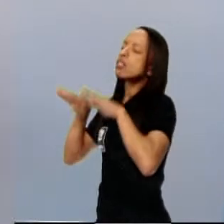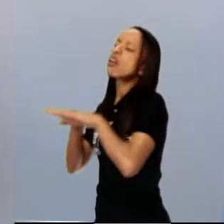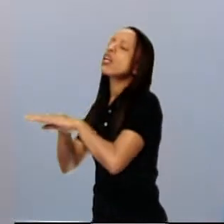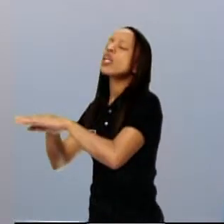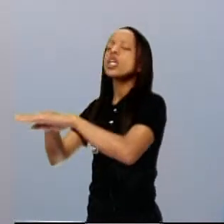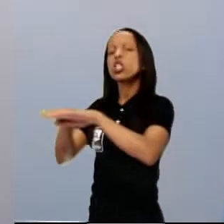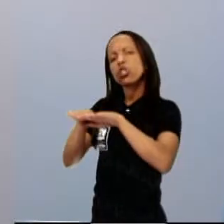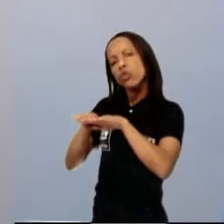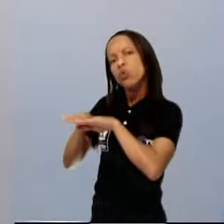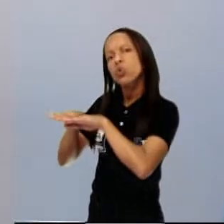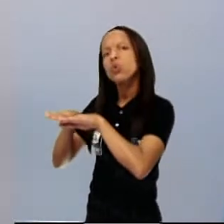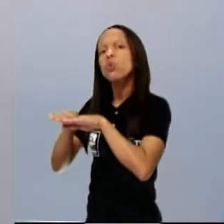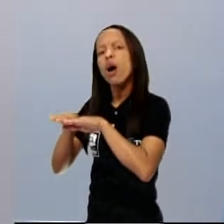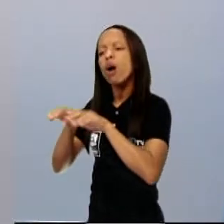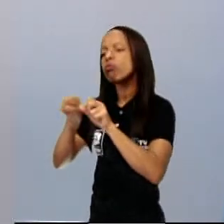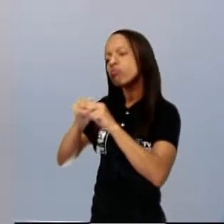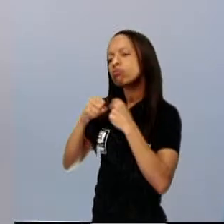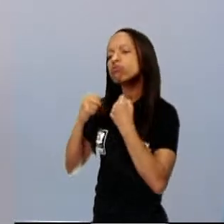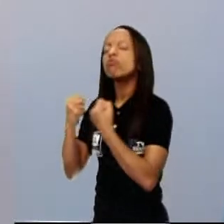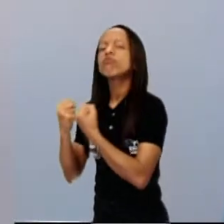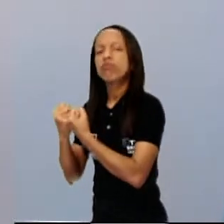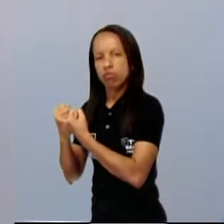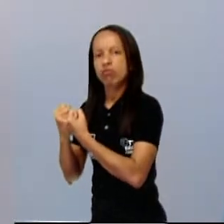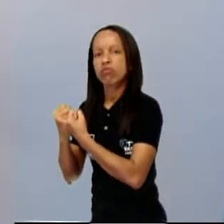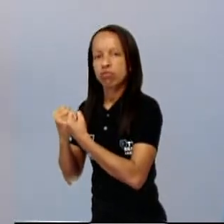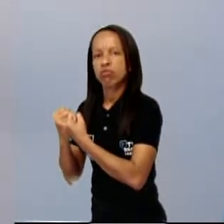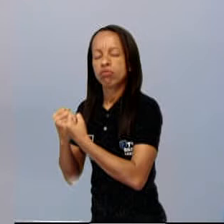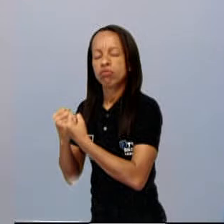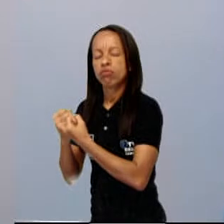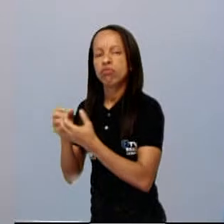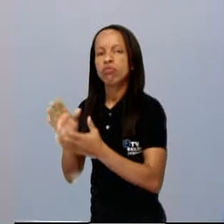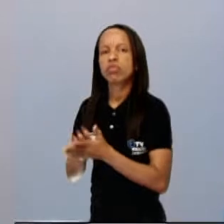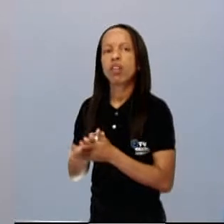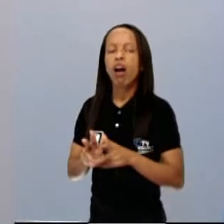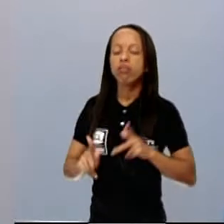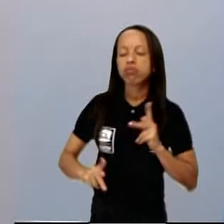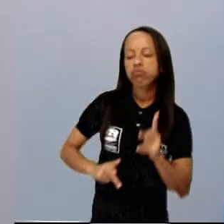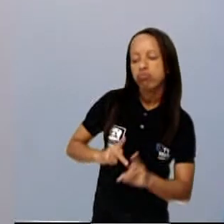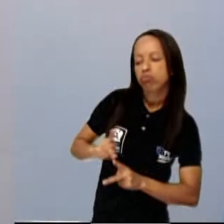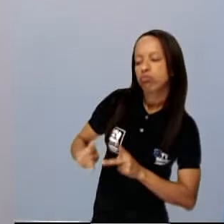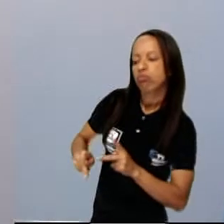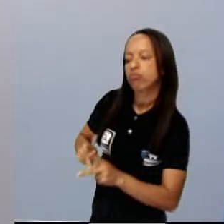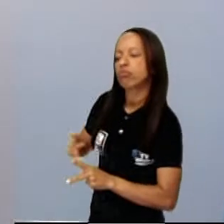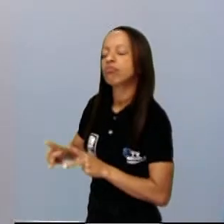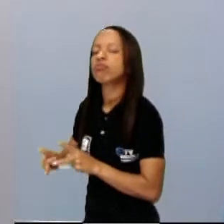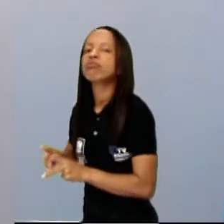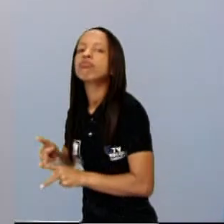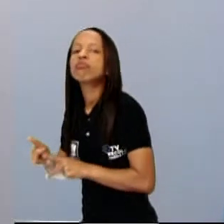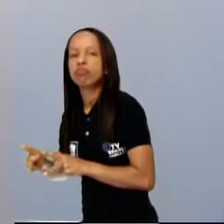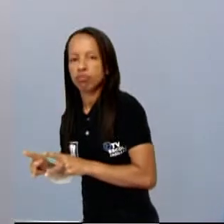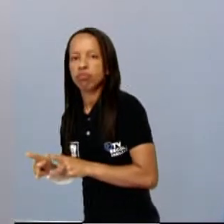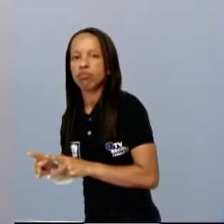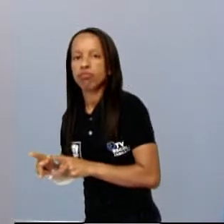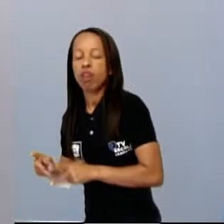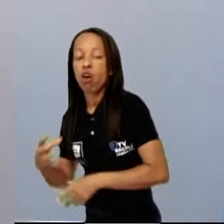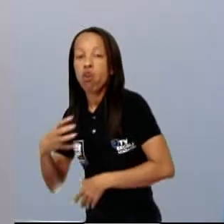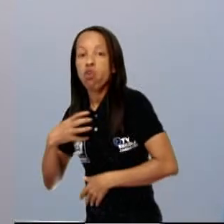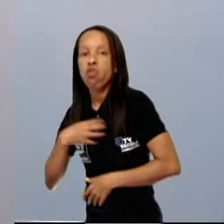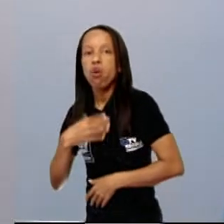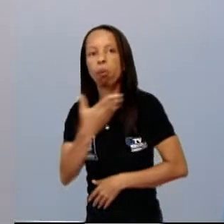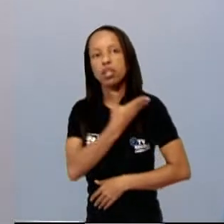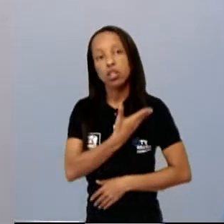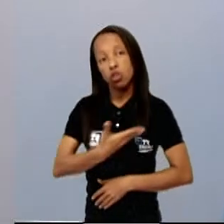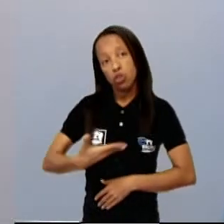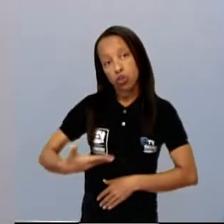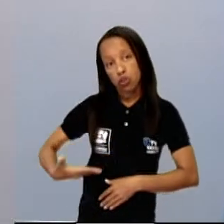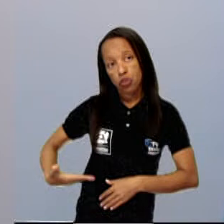colocou ele ali, como era que se fazia. Vai popularizar a república como forma de governo e isso vai chegar até aqui para a gente, quando vocês virem nas